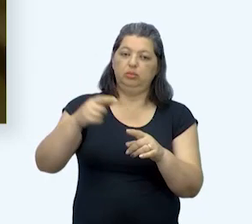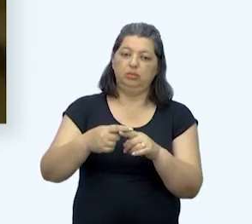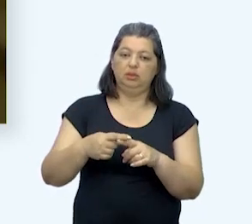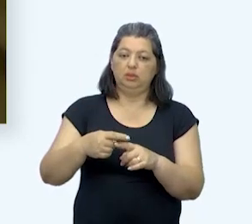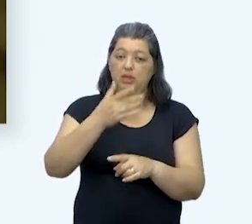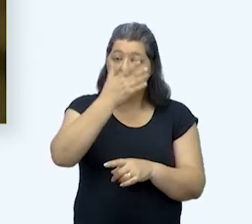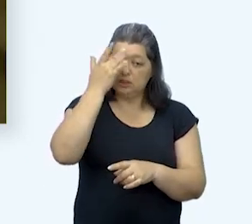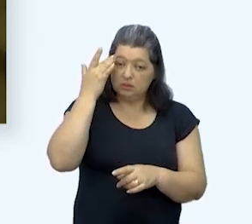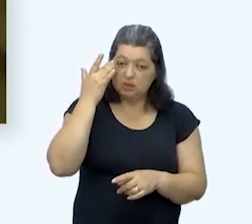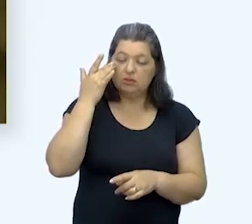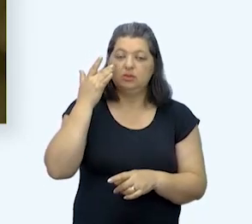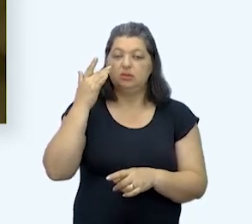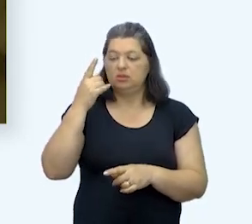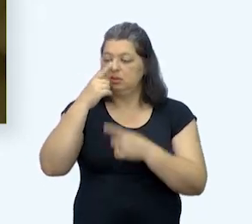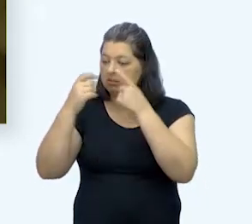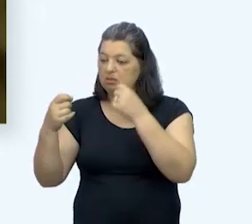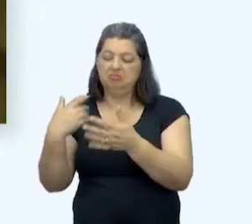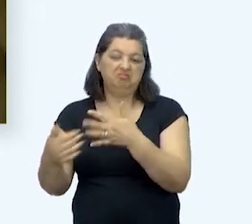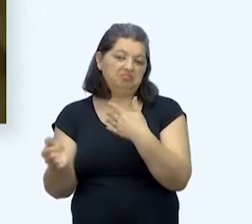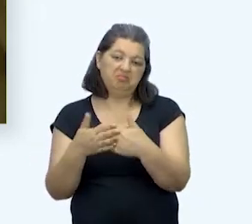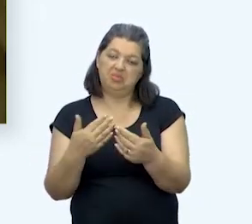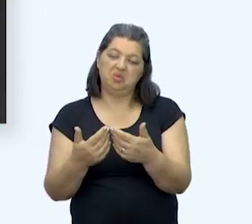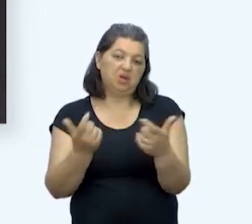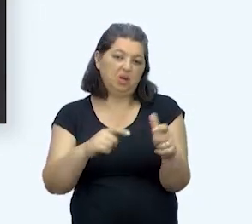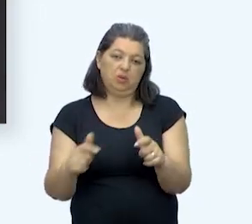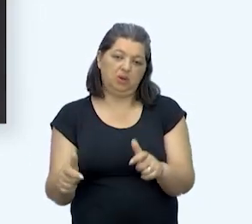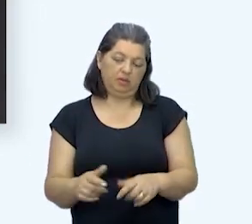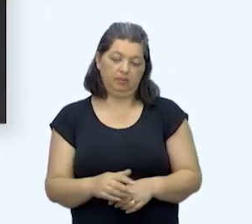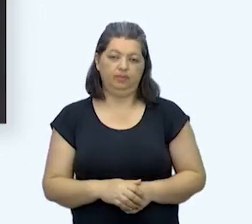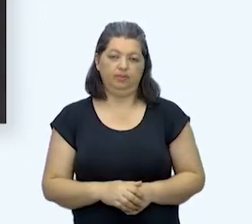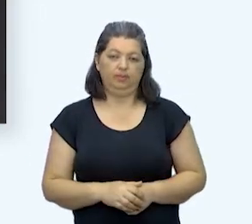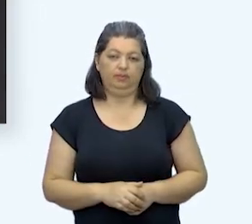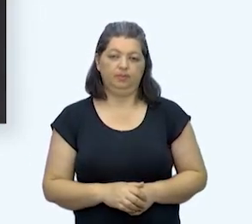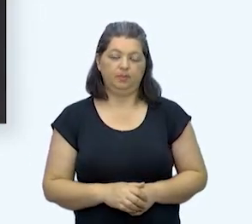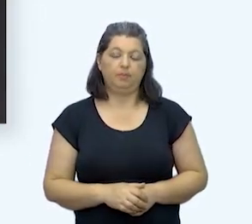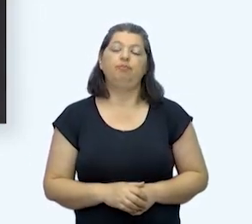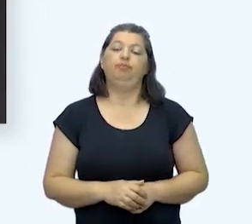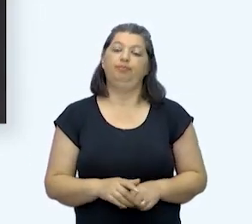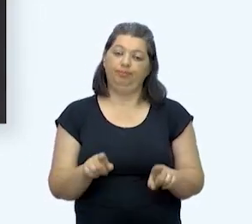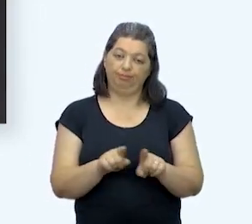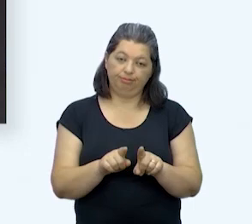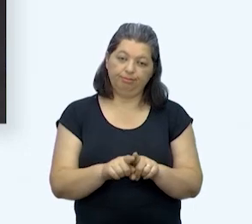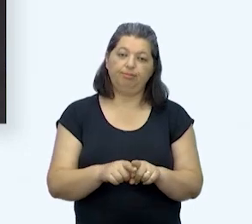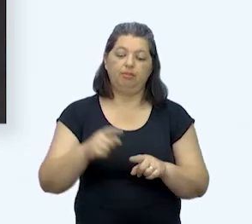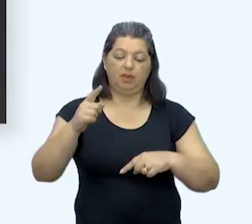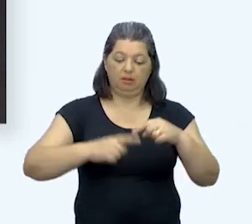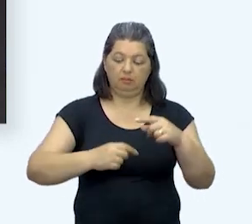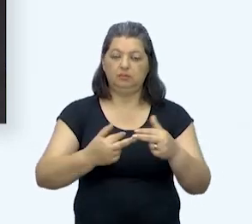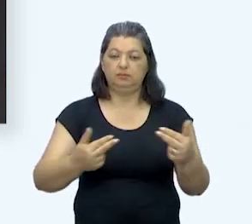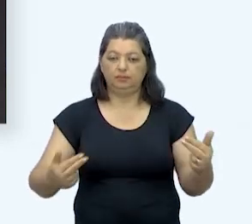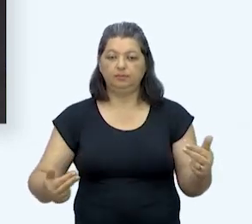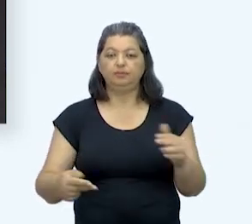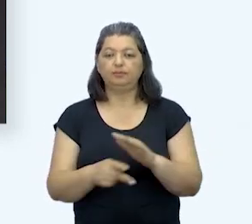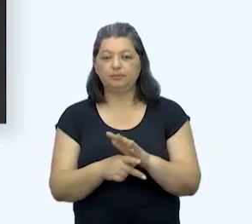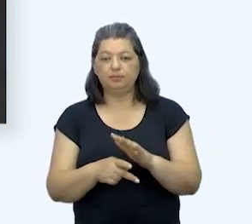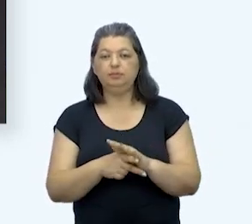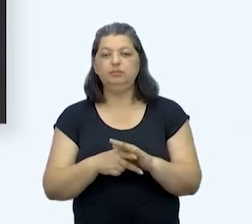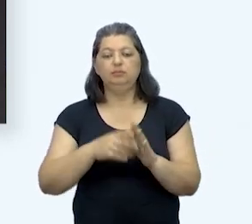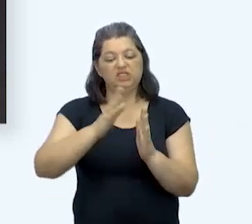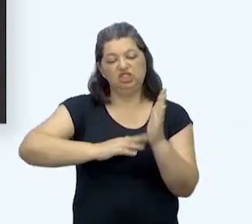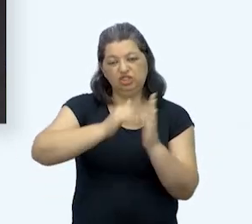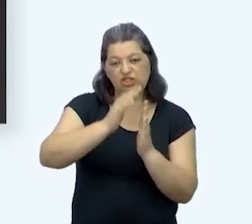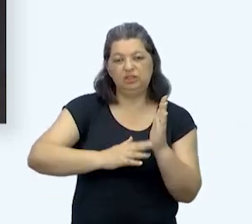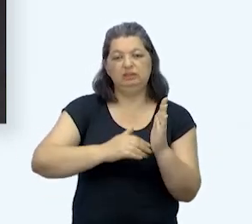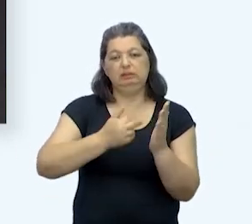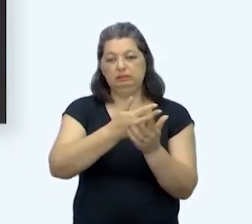qualquer lugar. Como vocês sabem bem. E além disso, muitas embalagens que possuíam pigmentos, tintas,